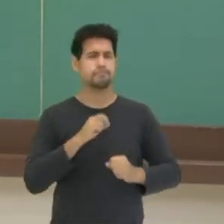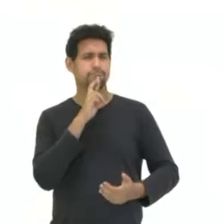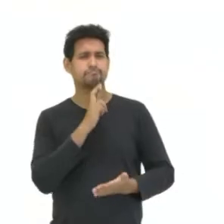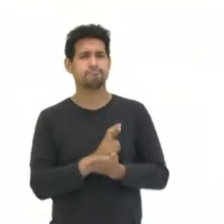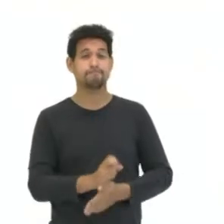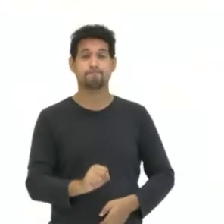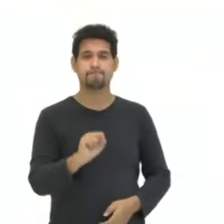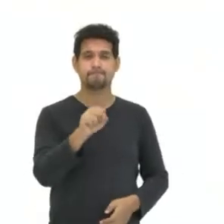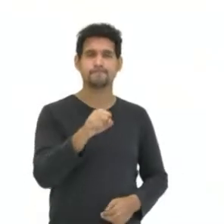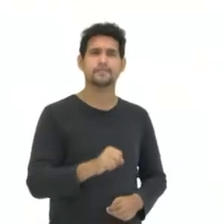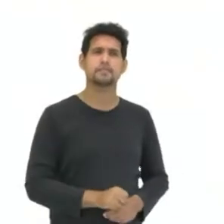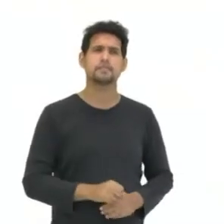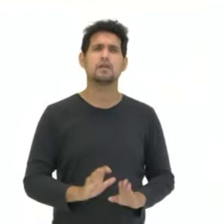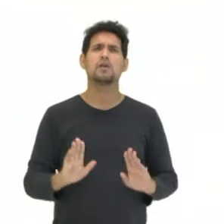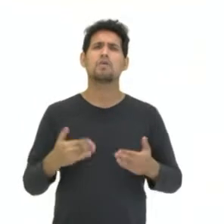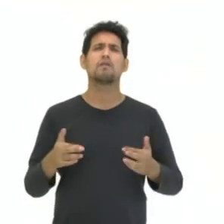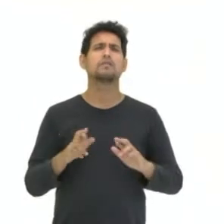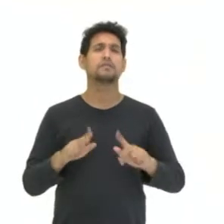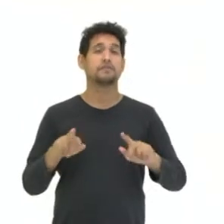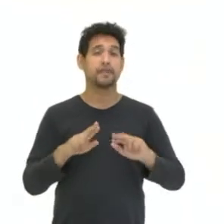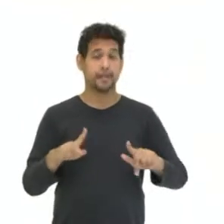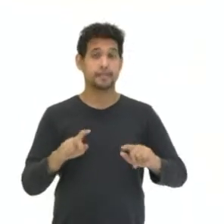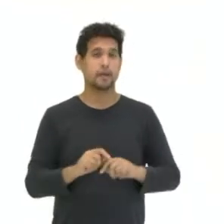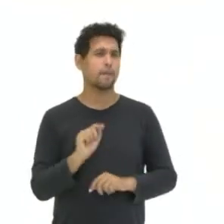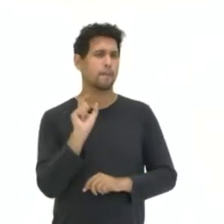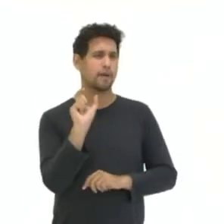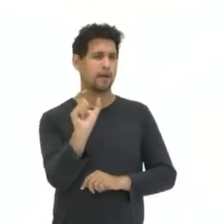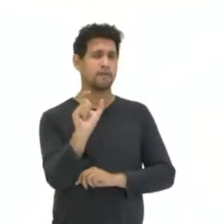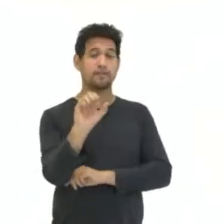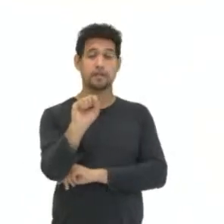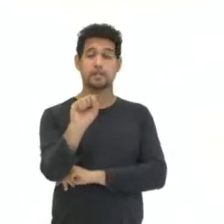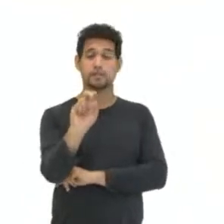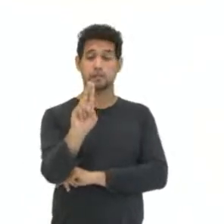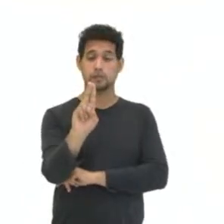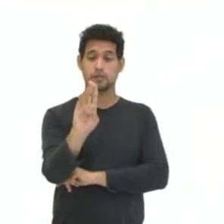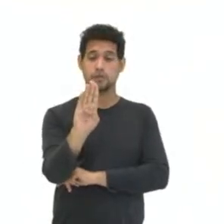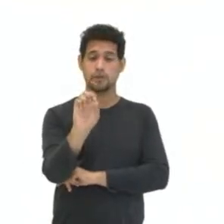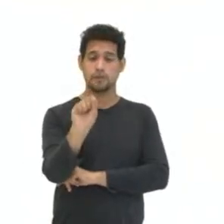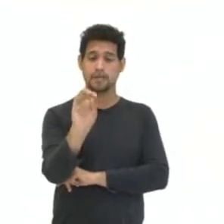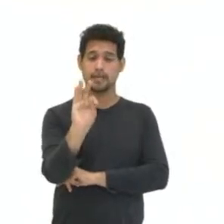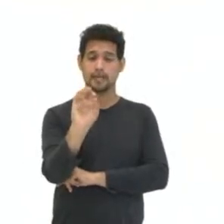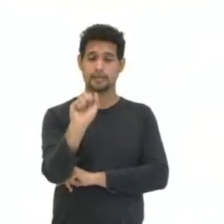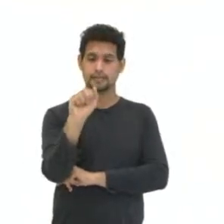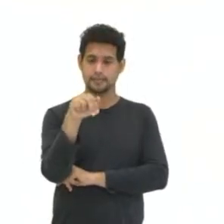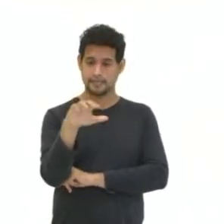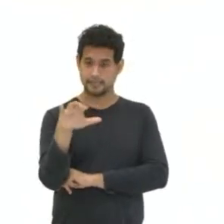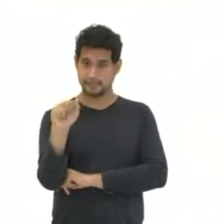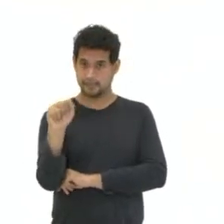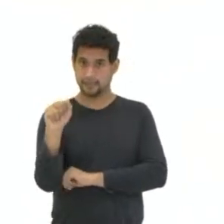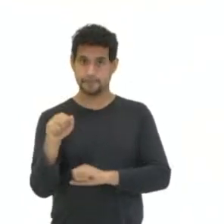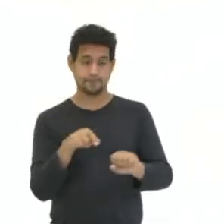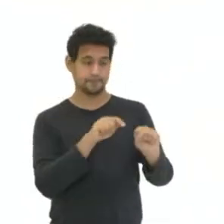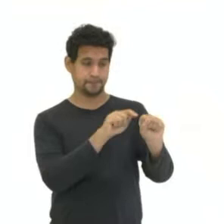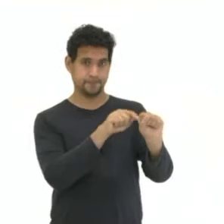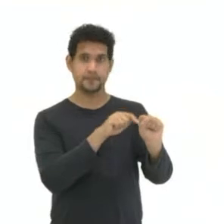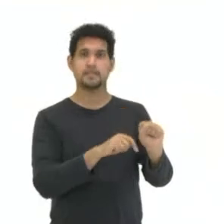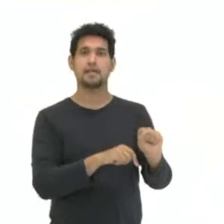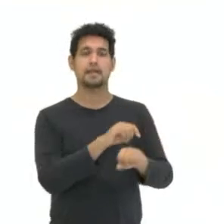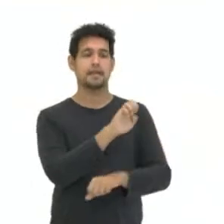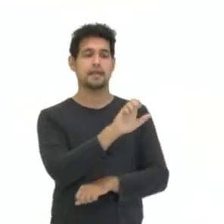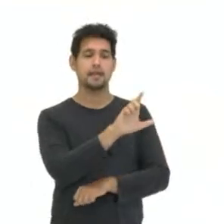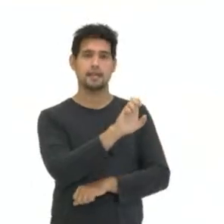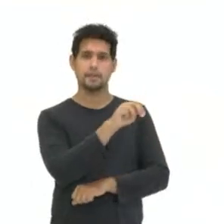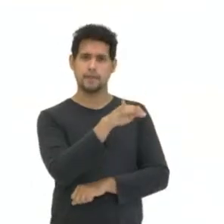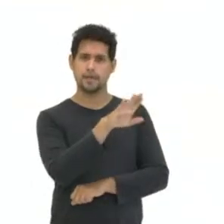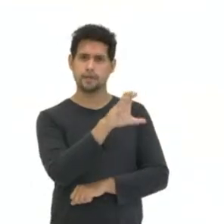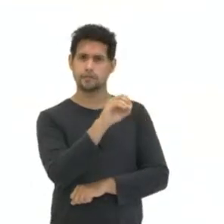Quais? Qual a diferença entre elemento químico e substância química? Você lembra qual o tipo de informação que podemos extrair